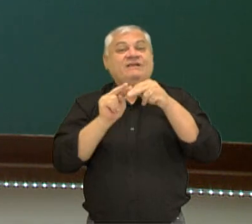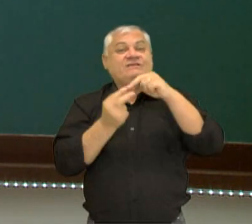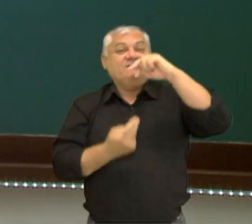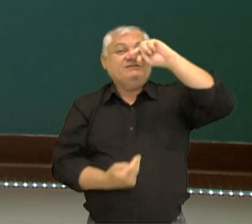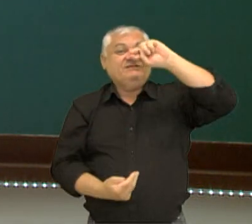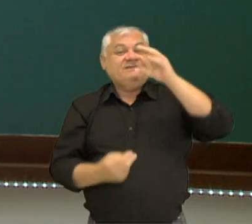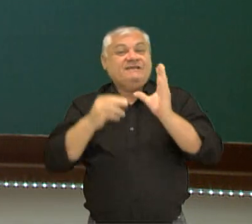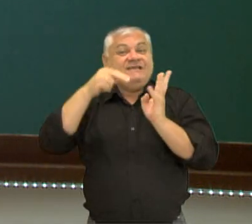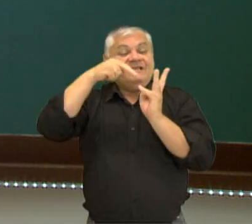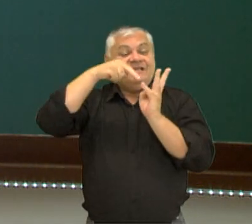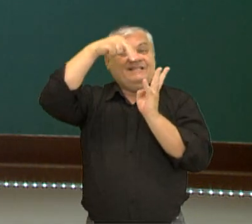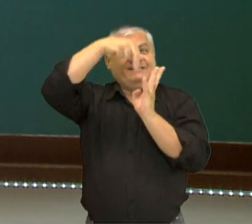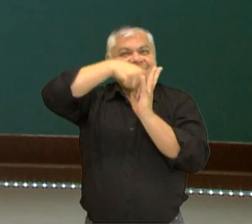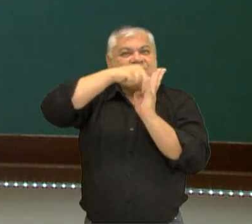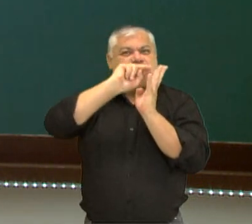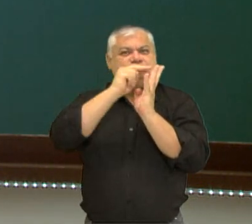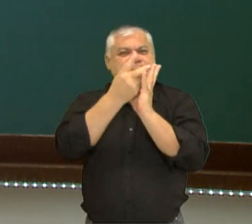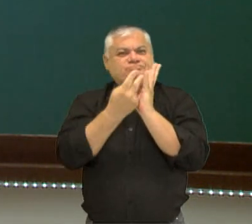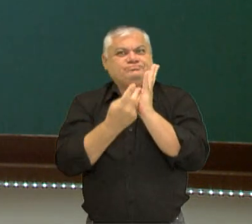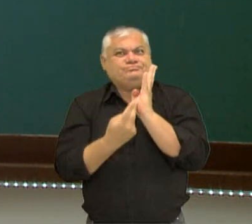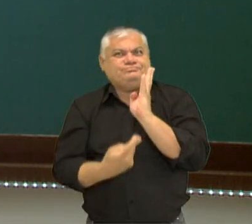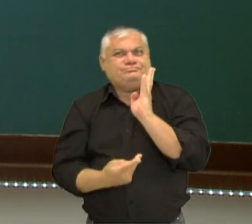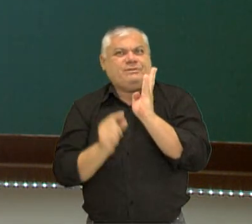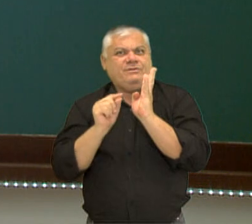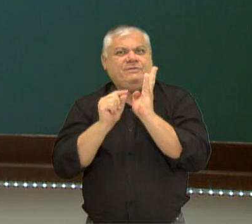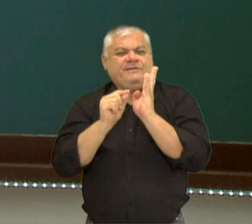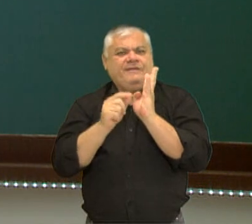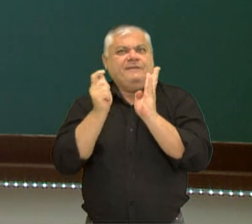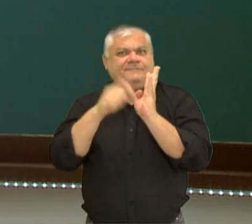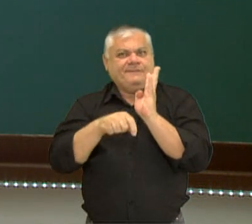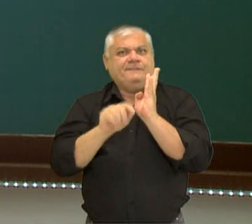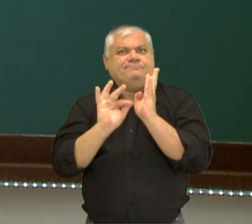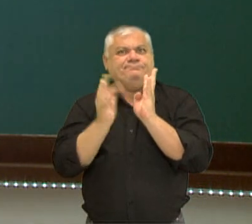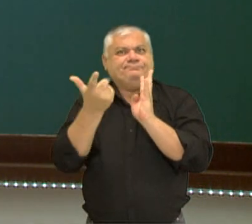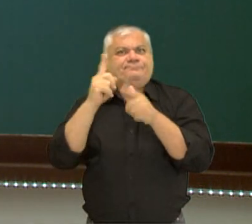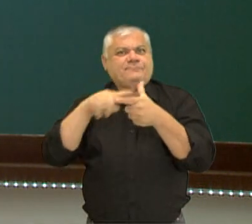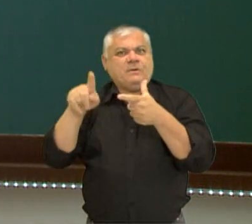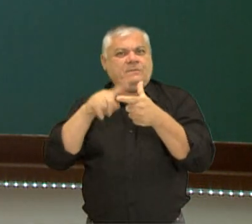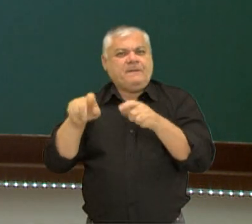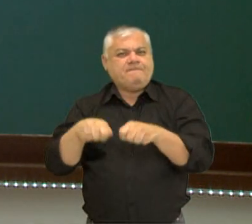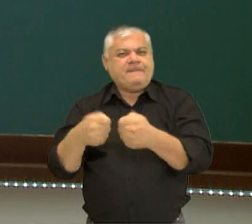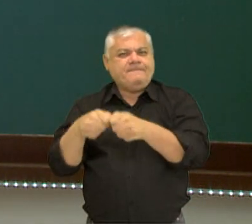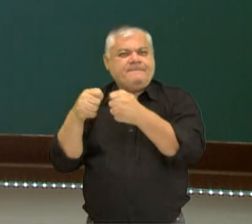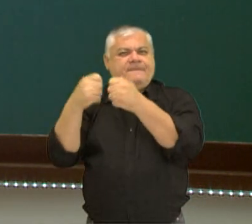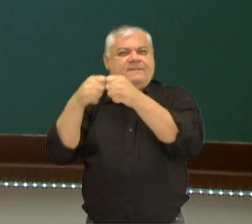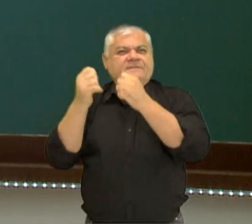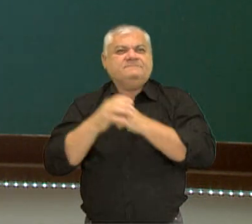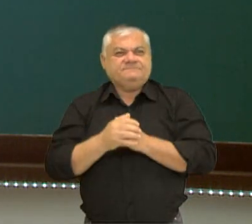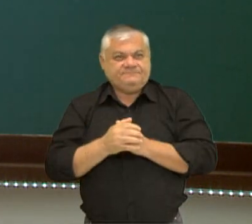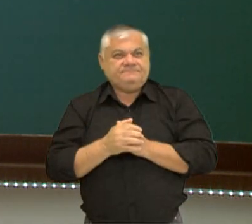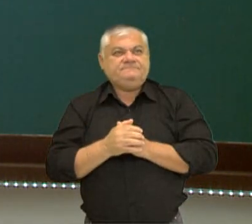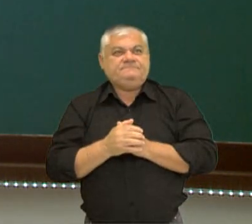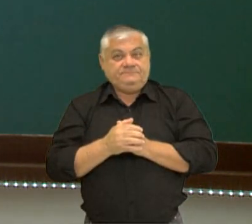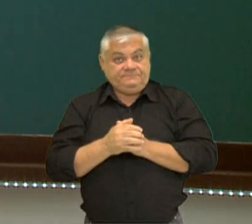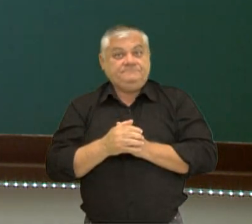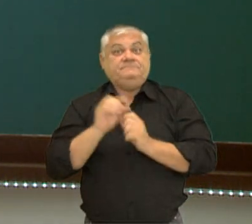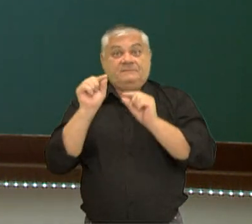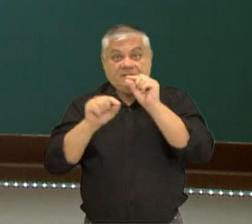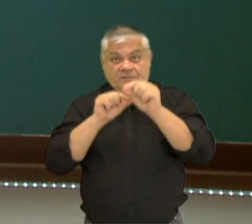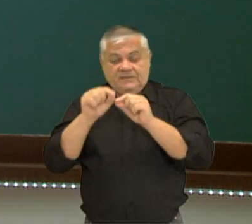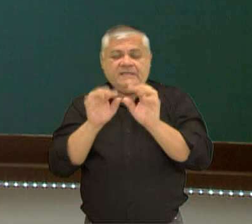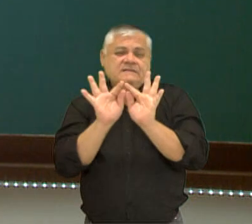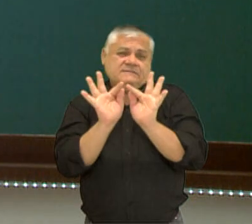justamente esse material genético que é capaz de causar problemas na saúde das pessoas. Então, a estrutura do vírus é